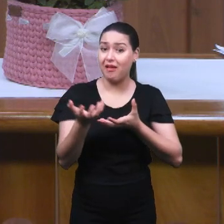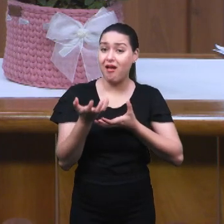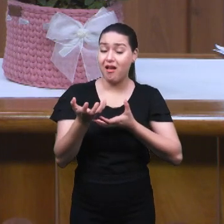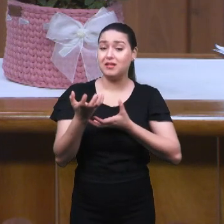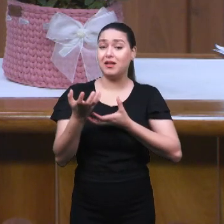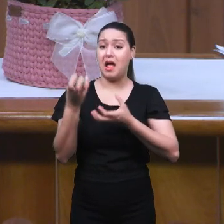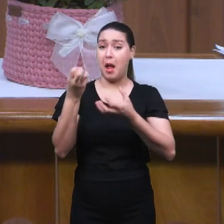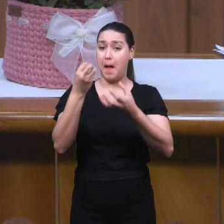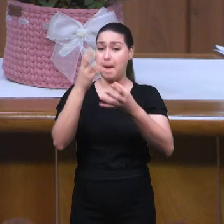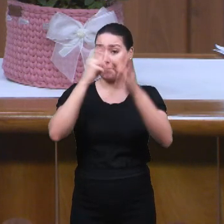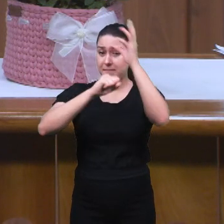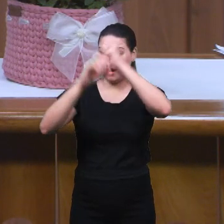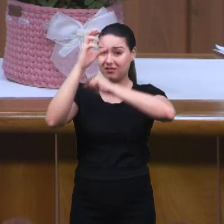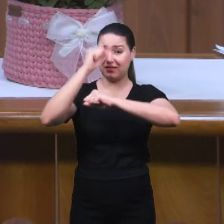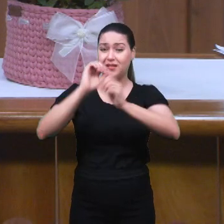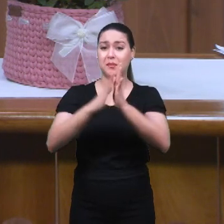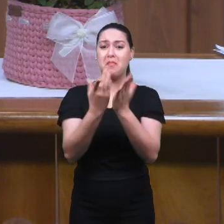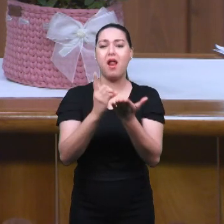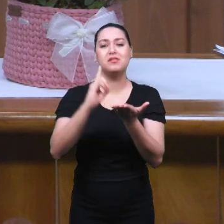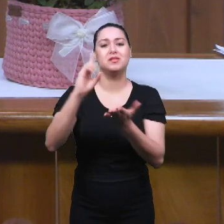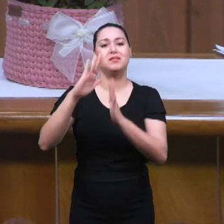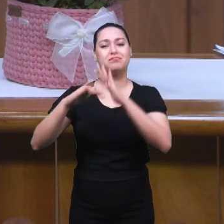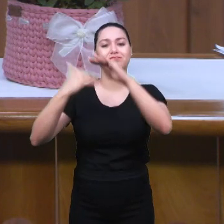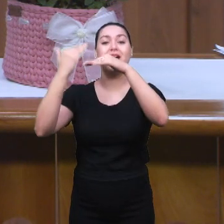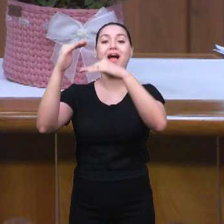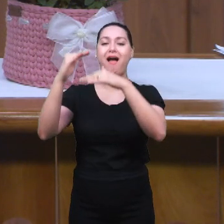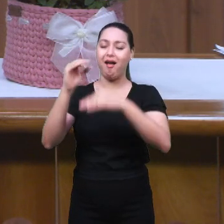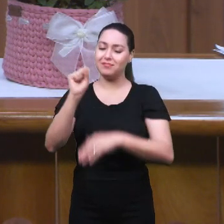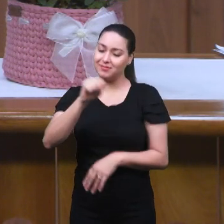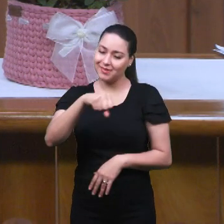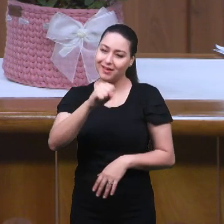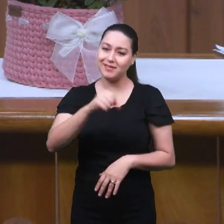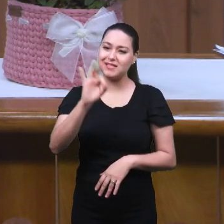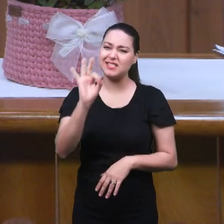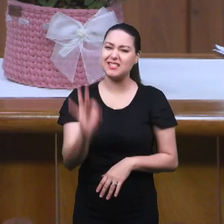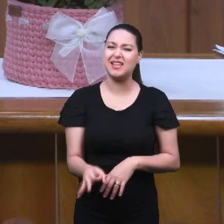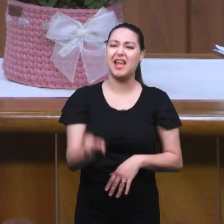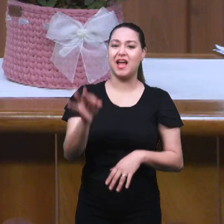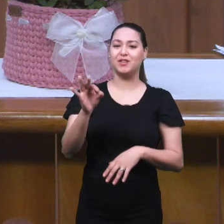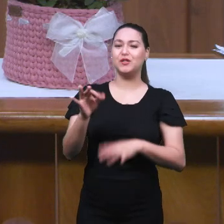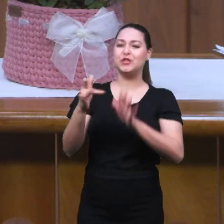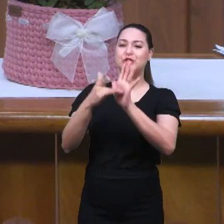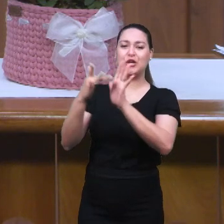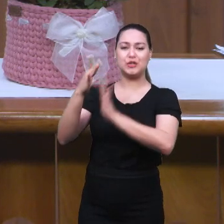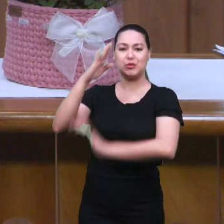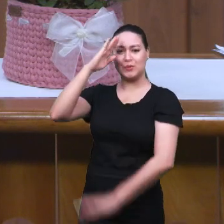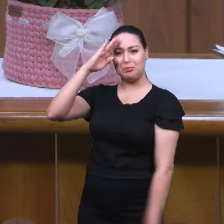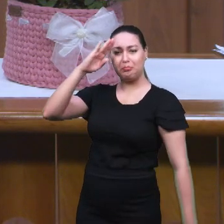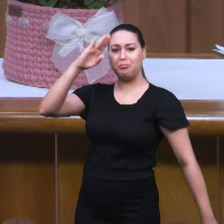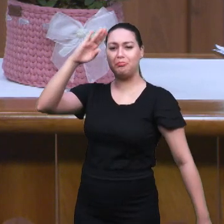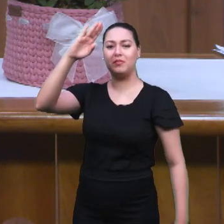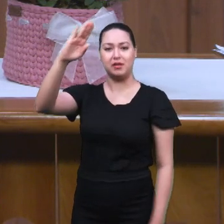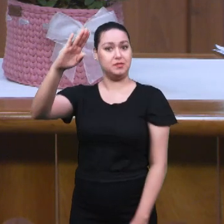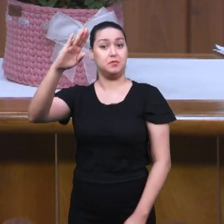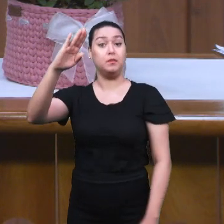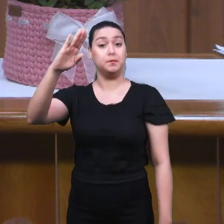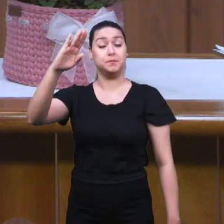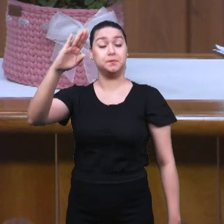o fortalecimento. É o reino em primeiro lugar. Não vamos ser fanáticos, nem